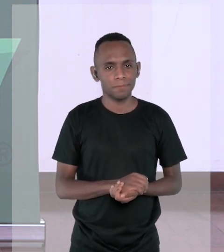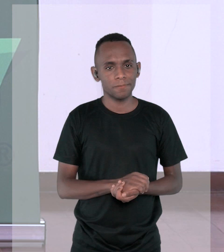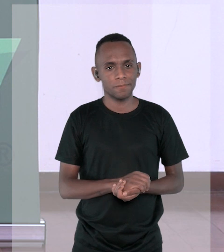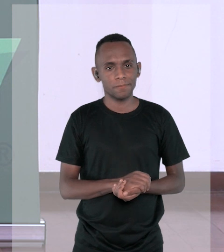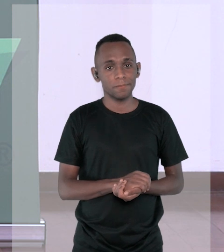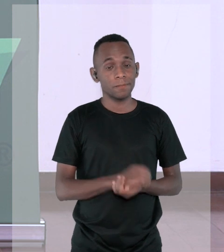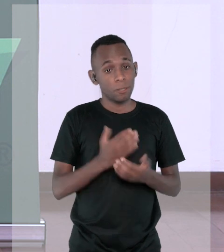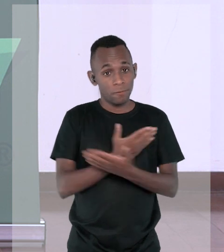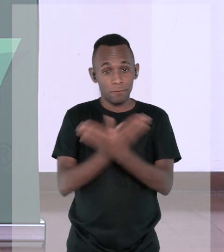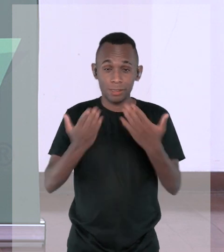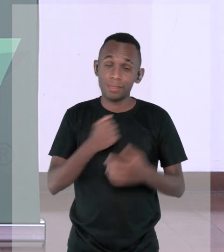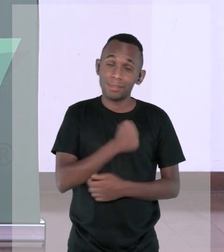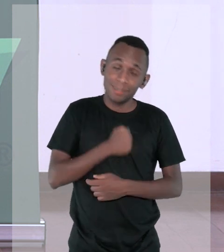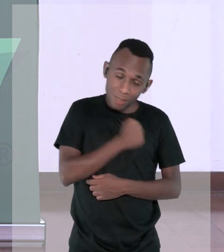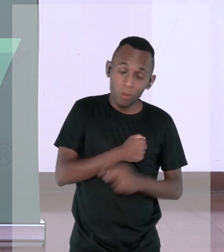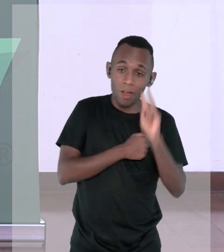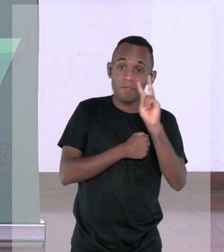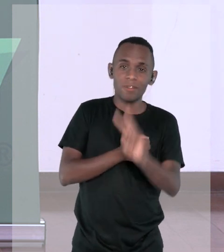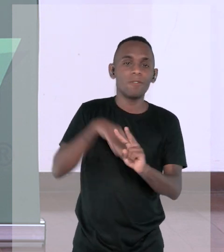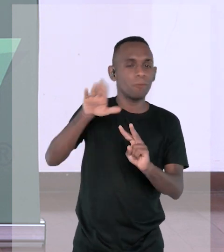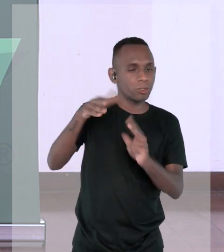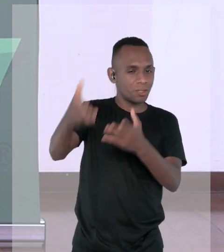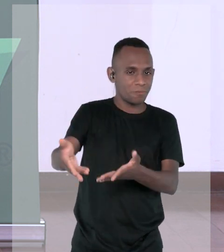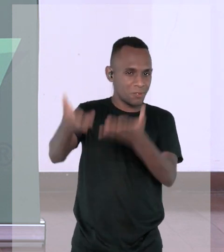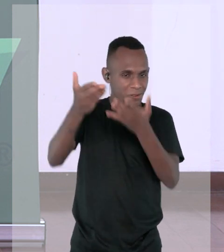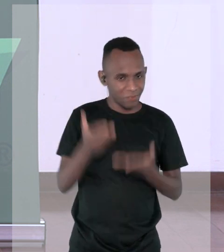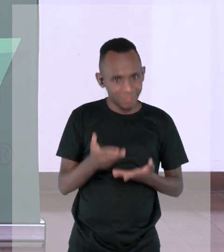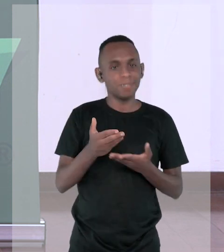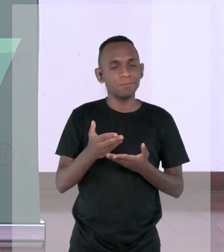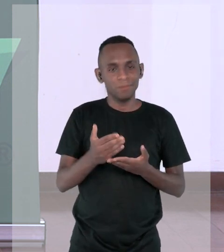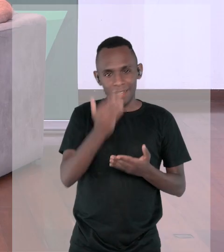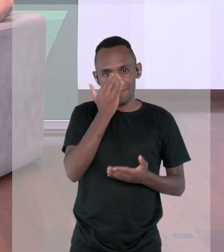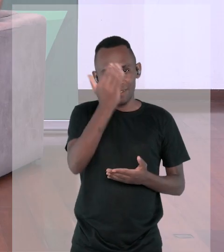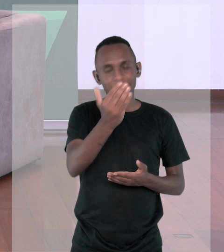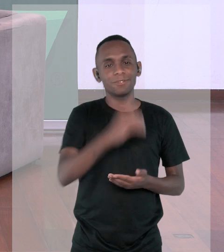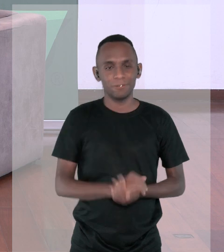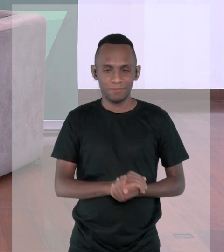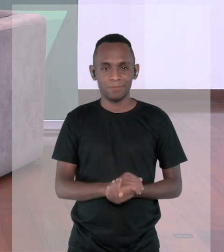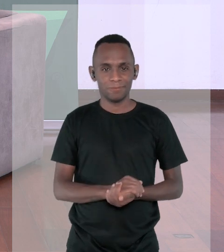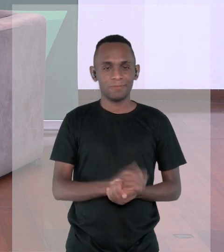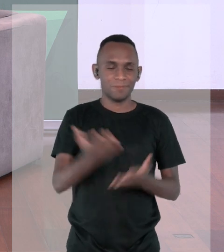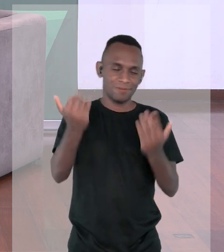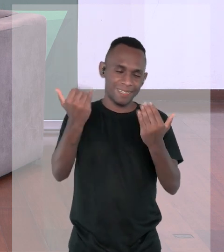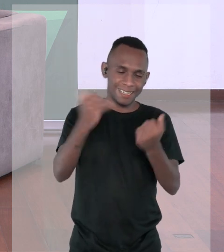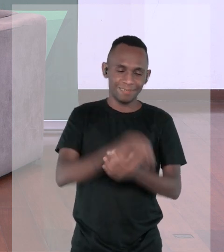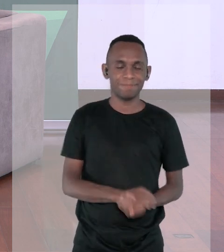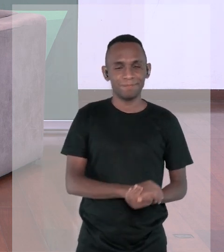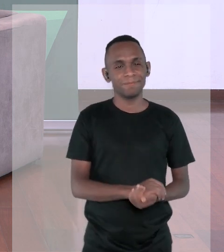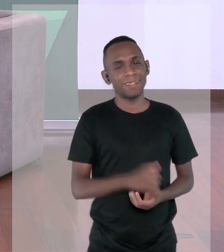mas para vocês que estão com saudade de vê-lo, eu já vou chamar ele aqui para frente, né? Vem cá, Rafa.